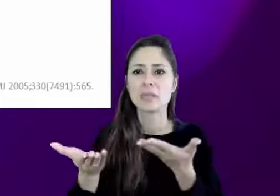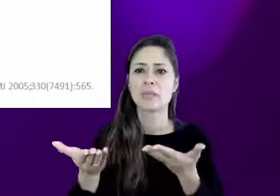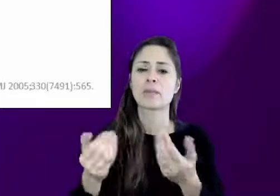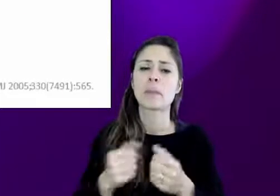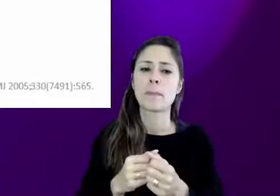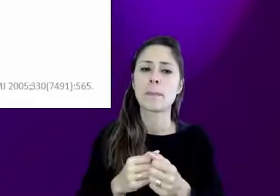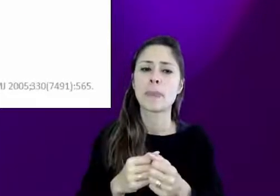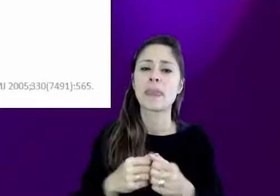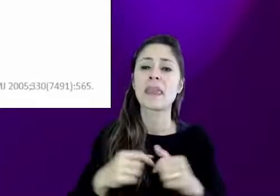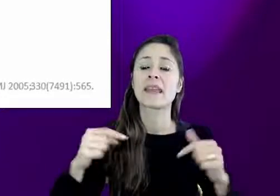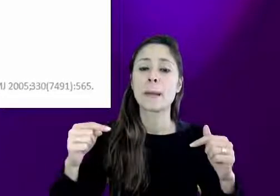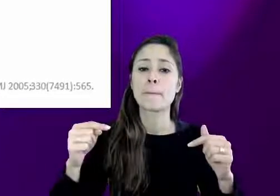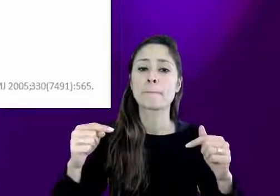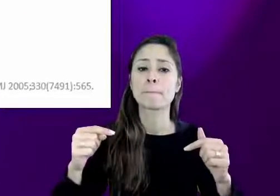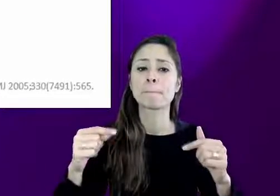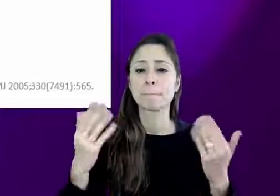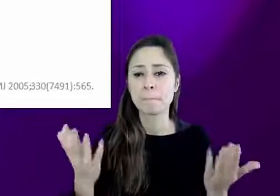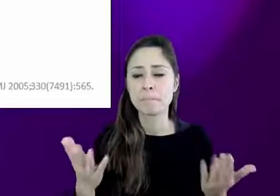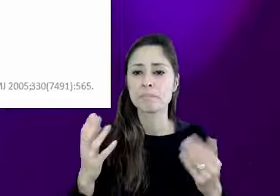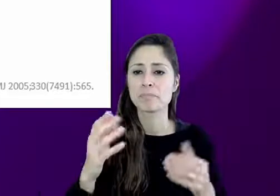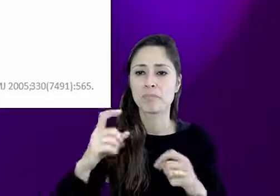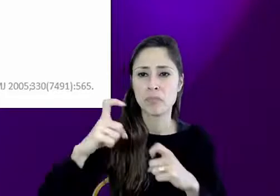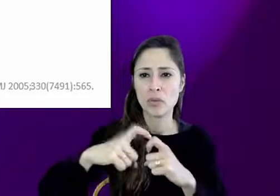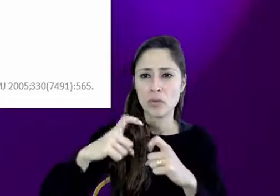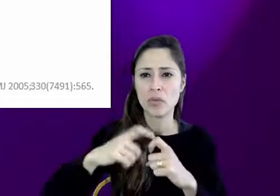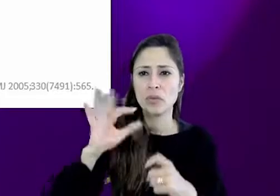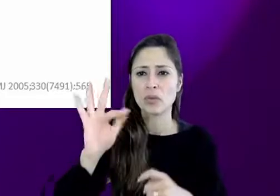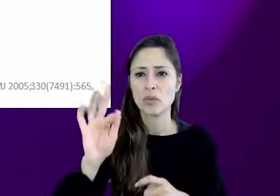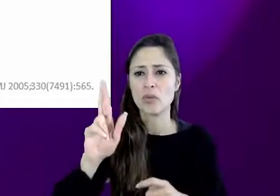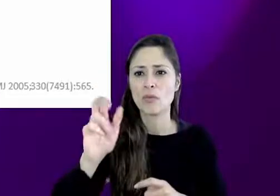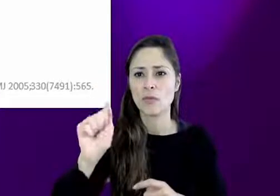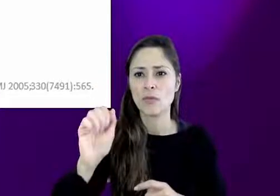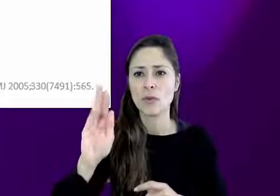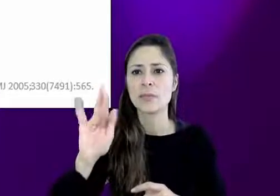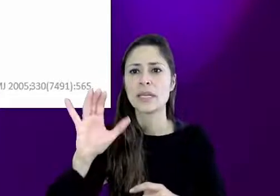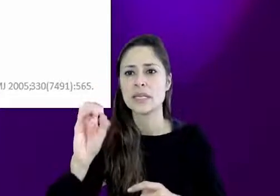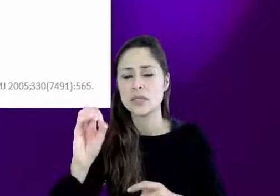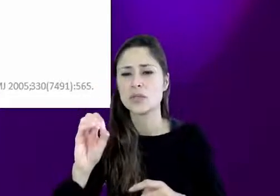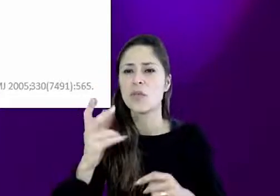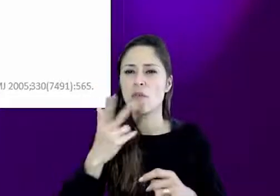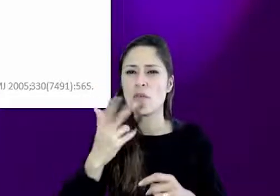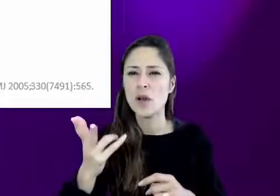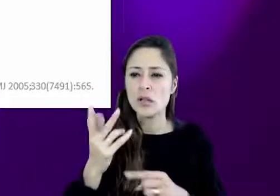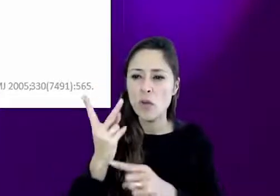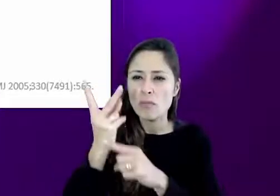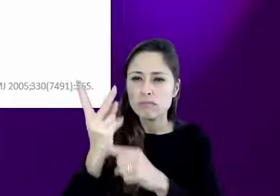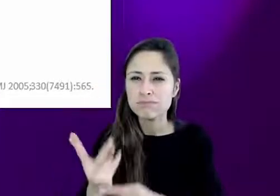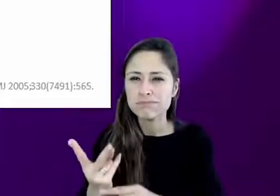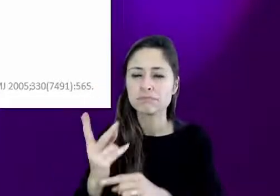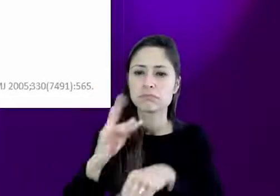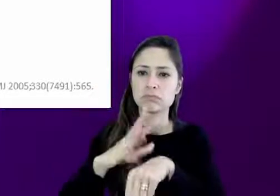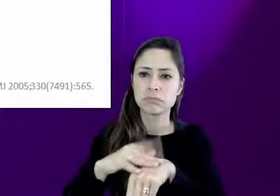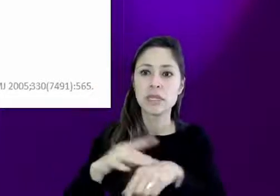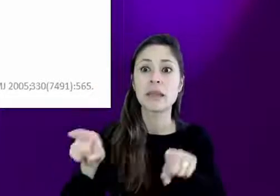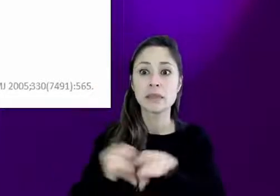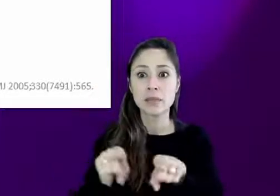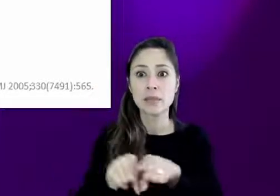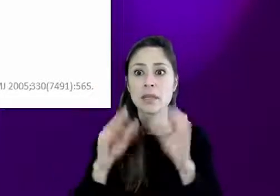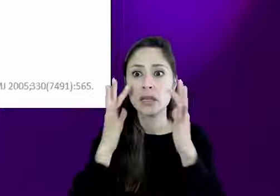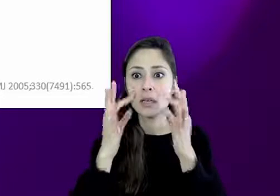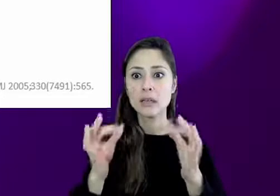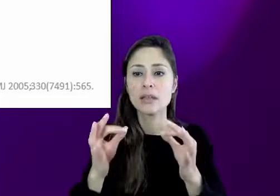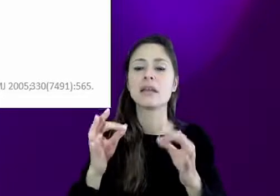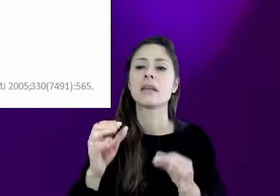Nesse sentido, o Dr. Fabrício já falou das condições de rastreamento, mas eu queria também chamar a atenção que os fatores